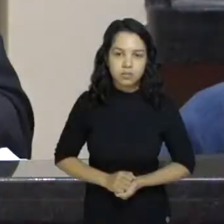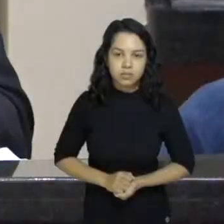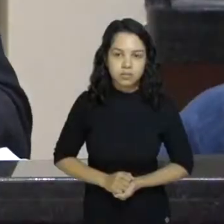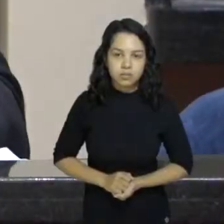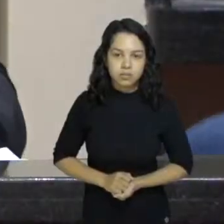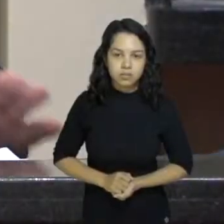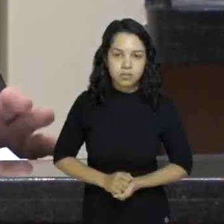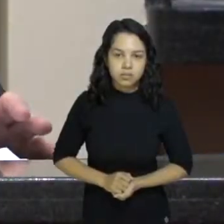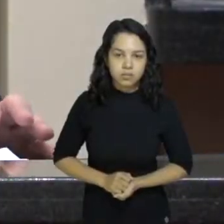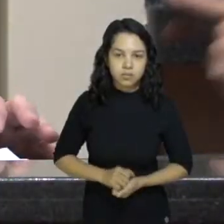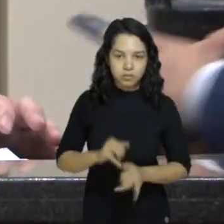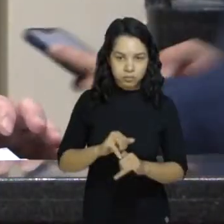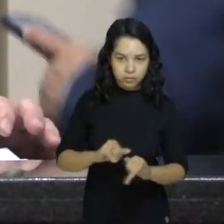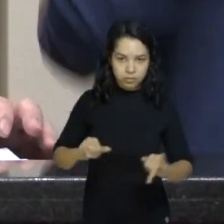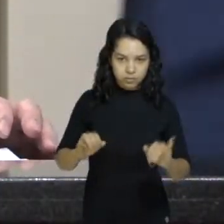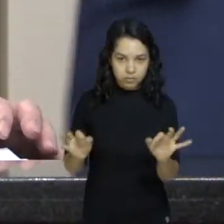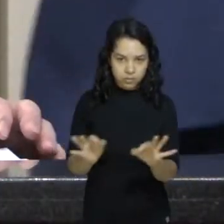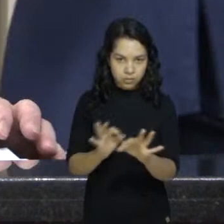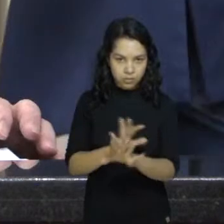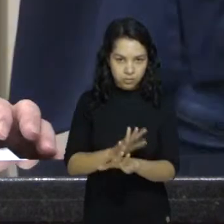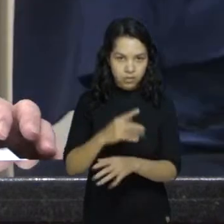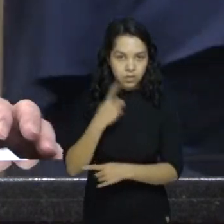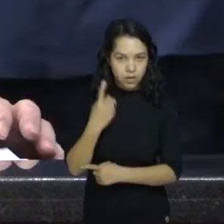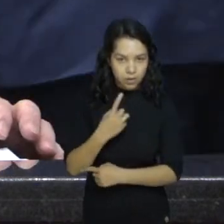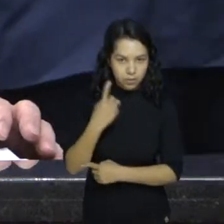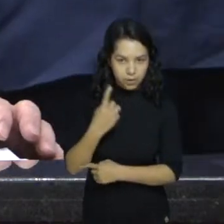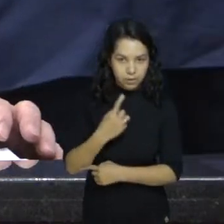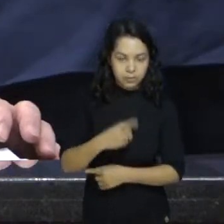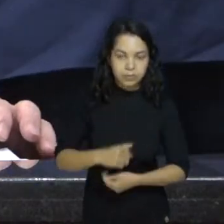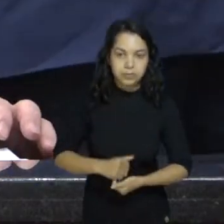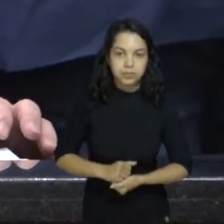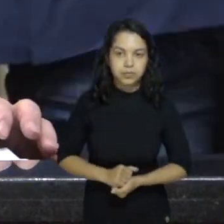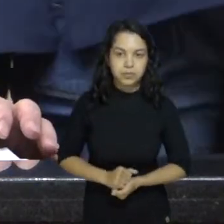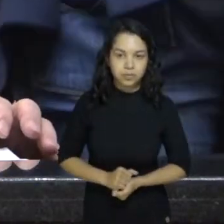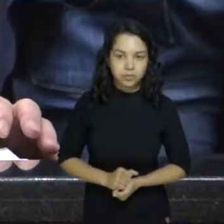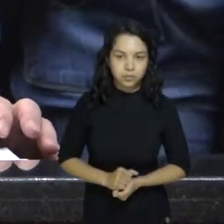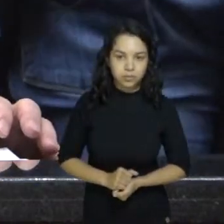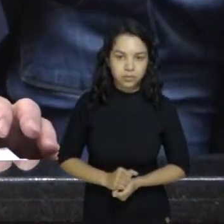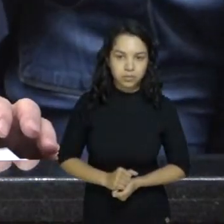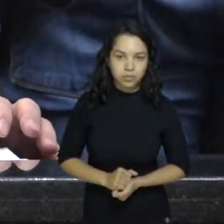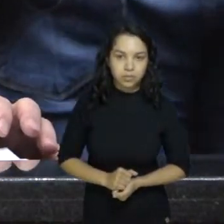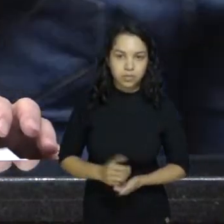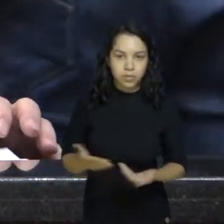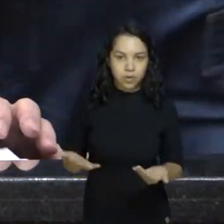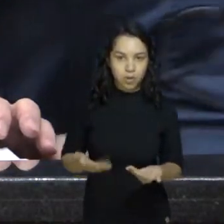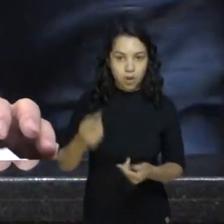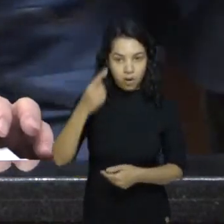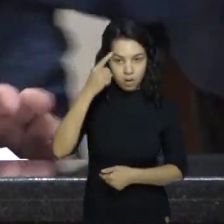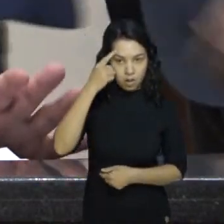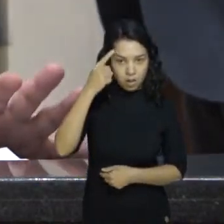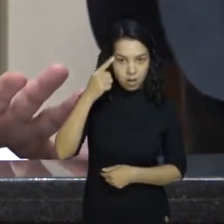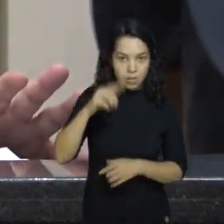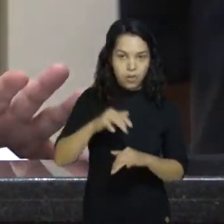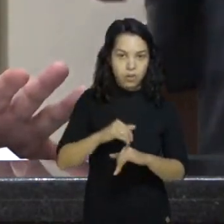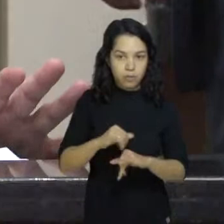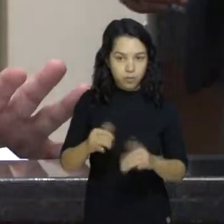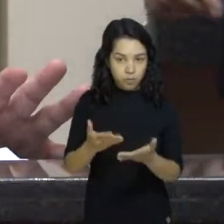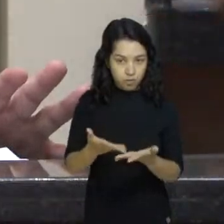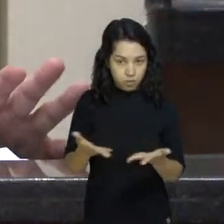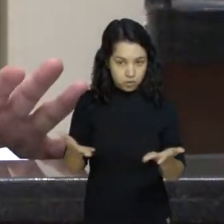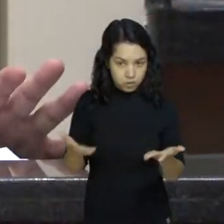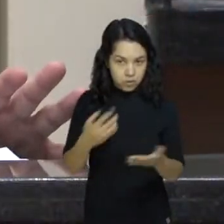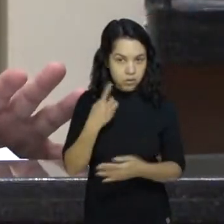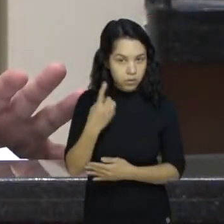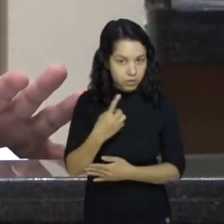feita a manifestação Deputado Sargento Lima só para dar uma lembrança aos senhores e senhoras